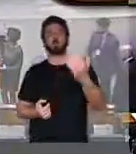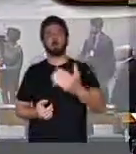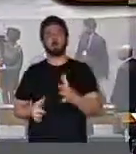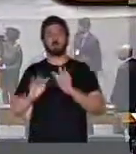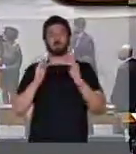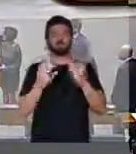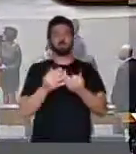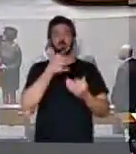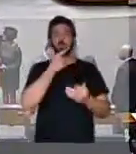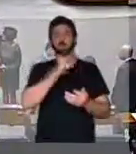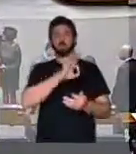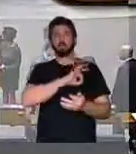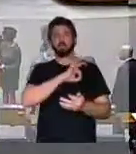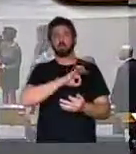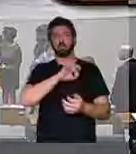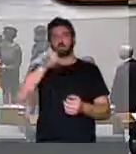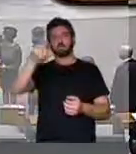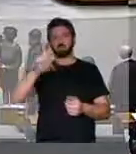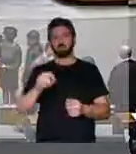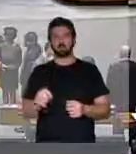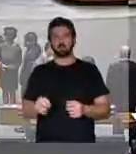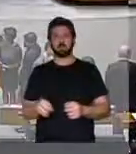a família do policial que é